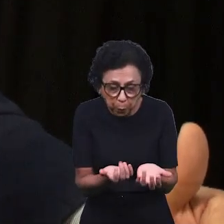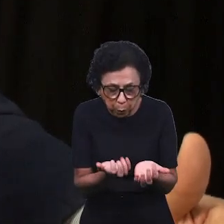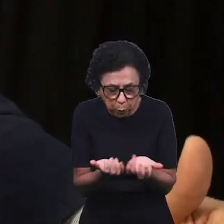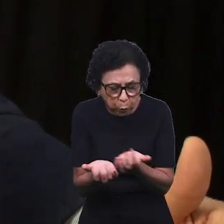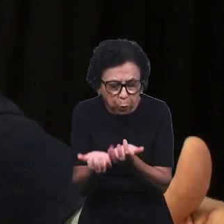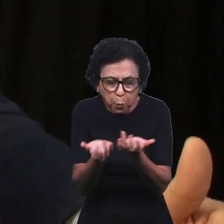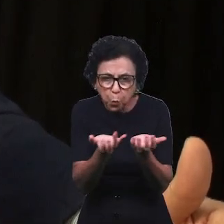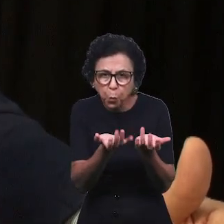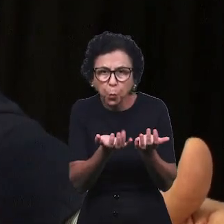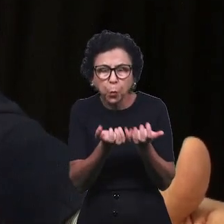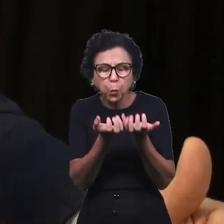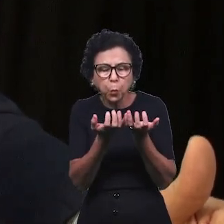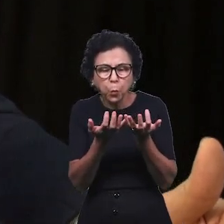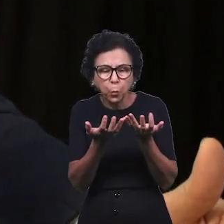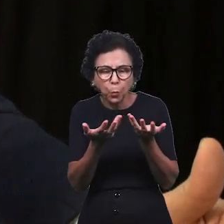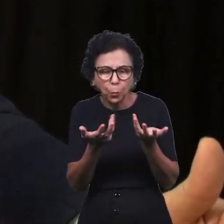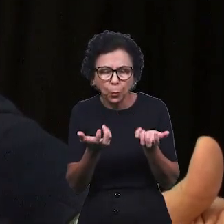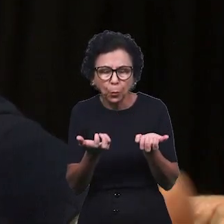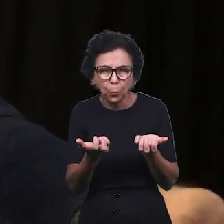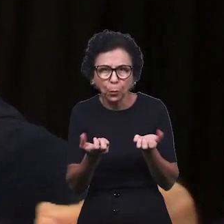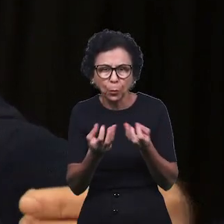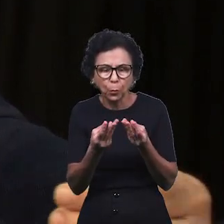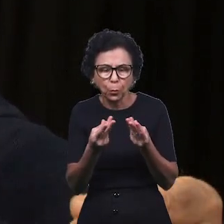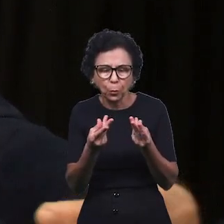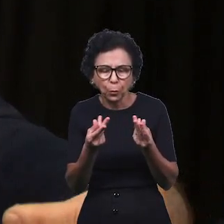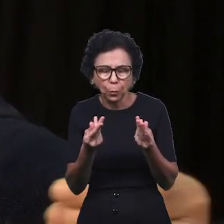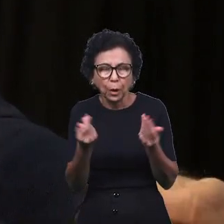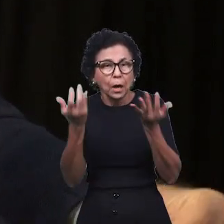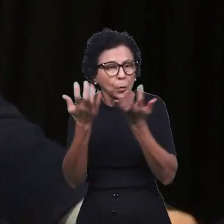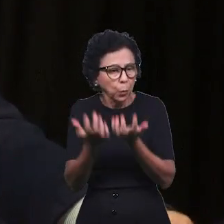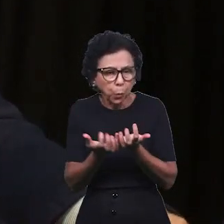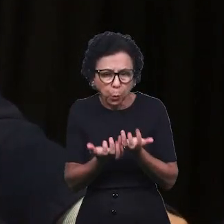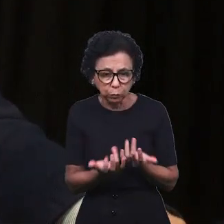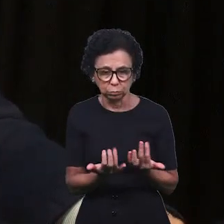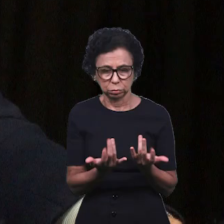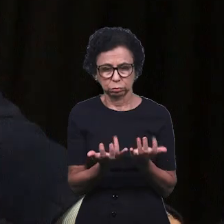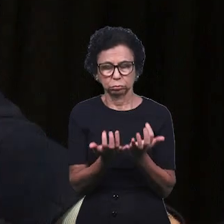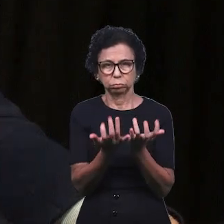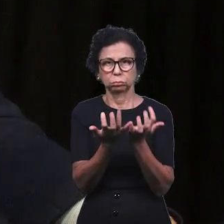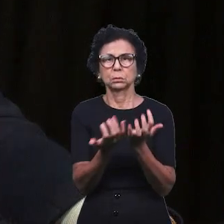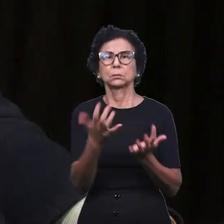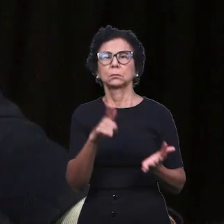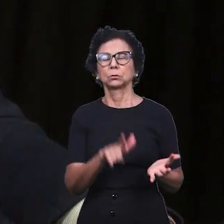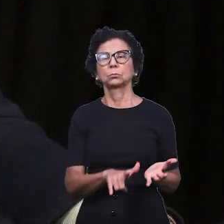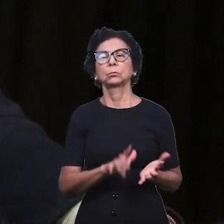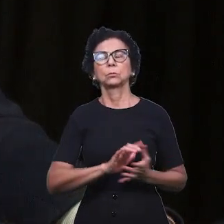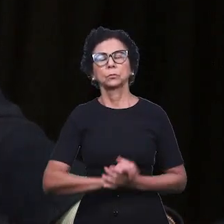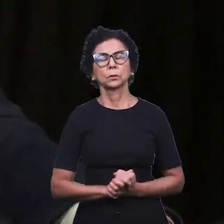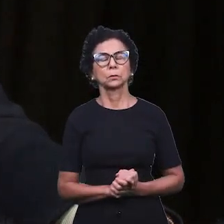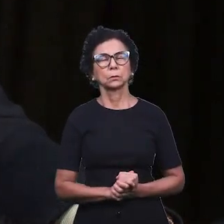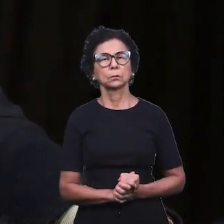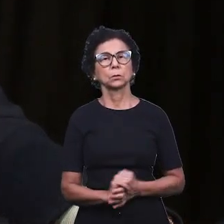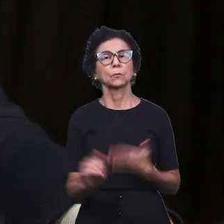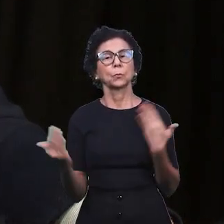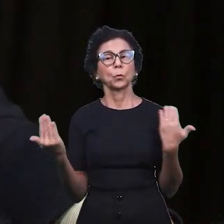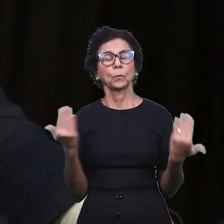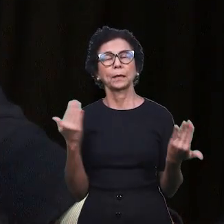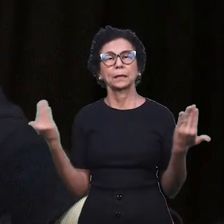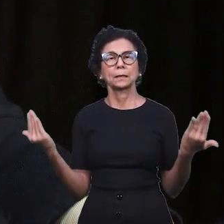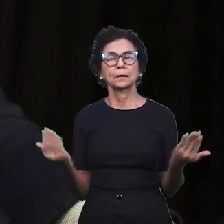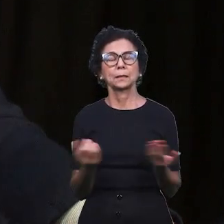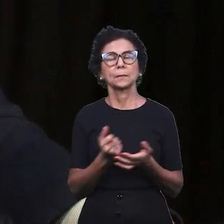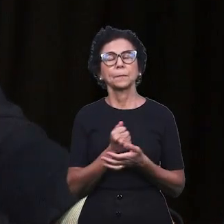para que ela não se apague. Então, podemos usar uma linguagem, na verdade, uma figura de linguagem, que este